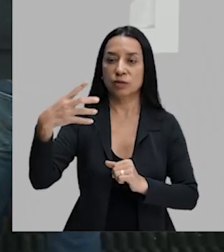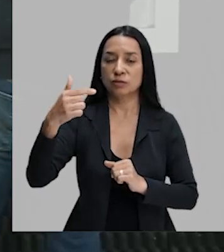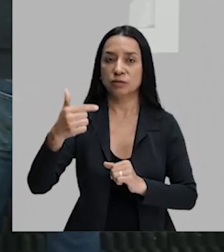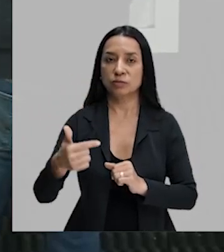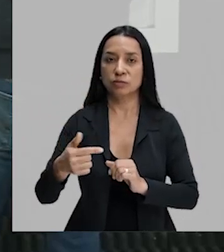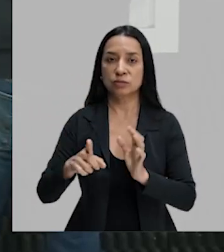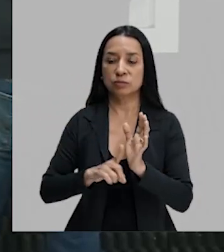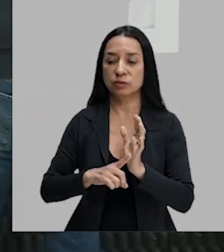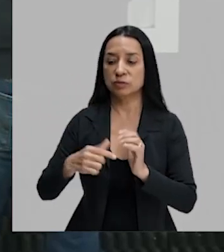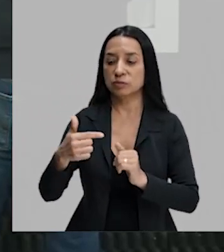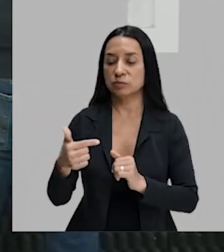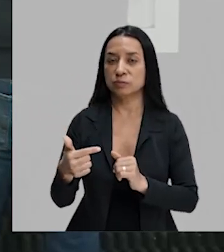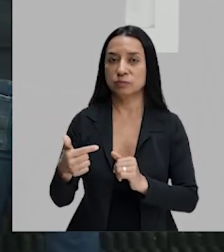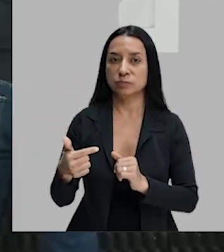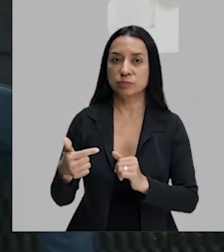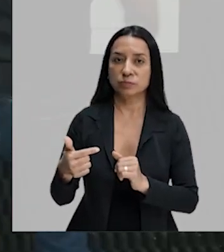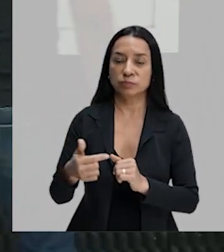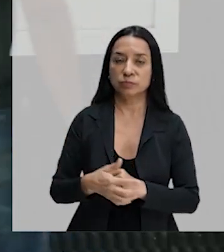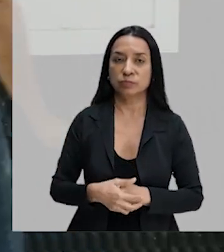e menos dois